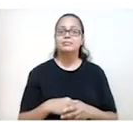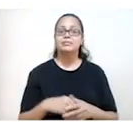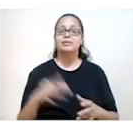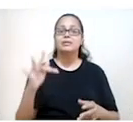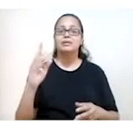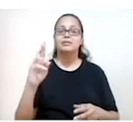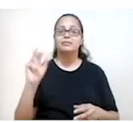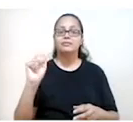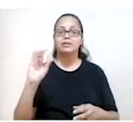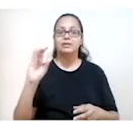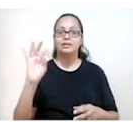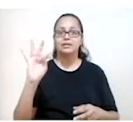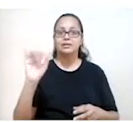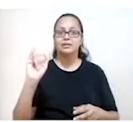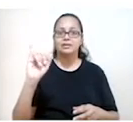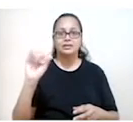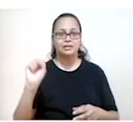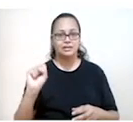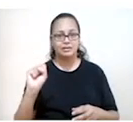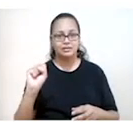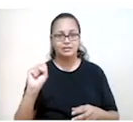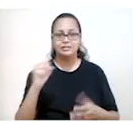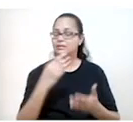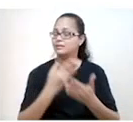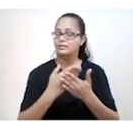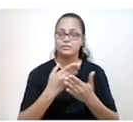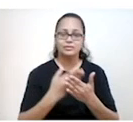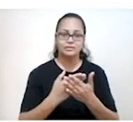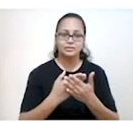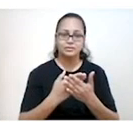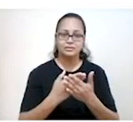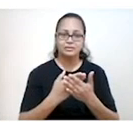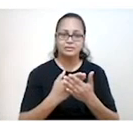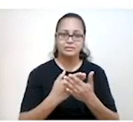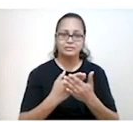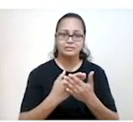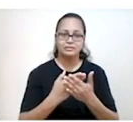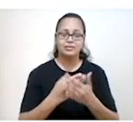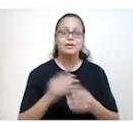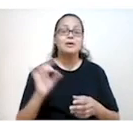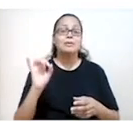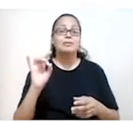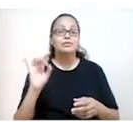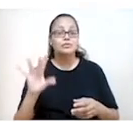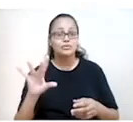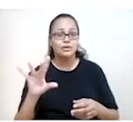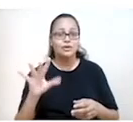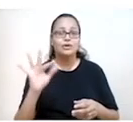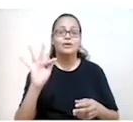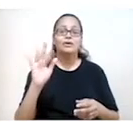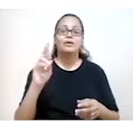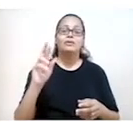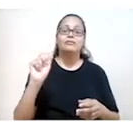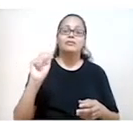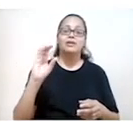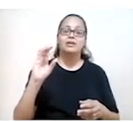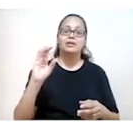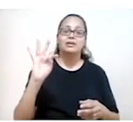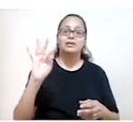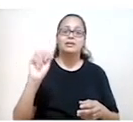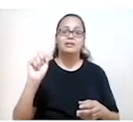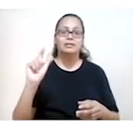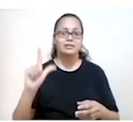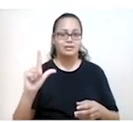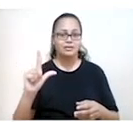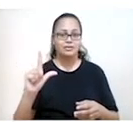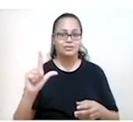são estudados pela geometria euclidiana, mas pela geometria fractal. Geometria euclidiana é aquela que a gente está acostumado